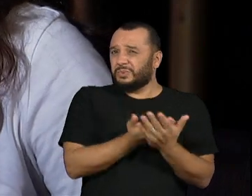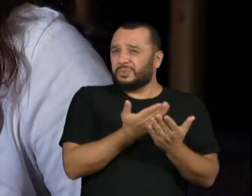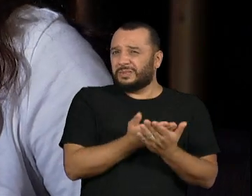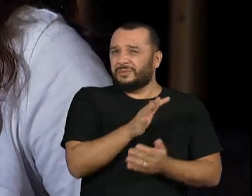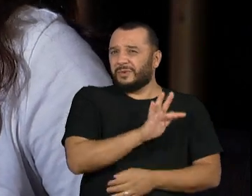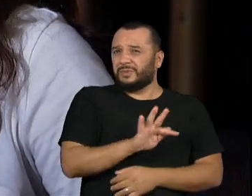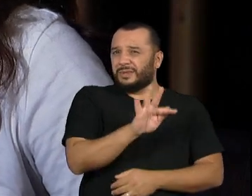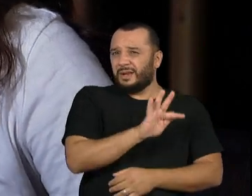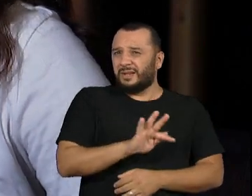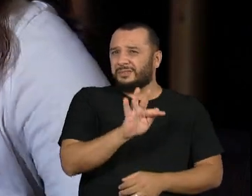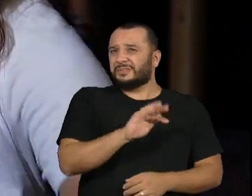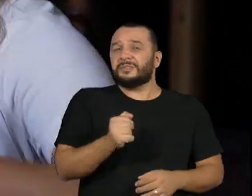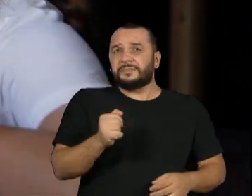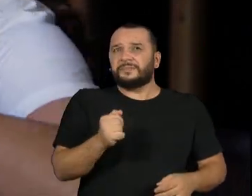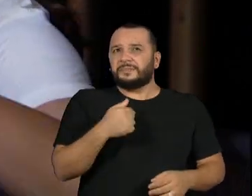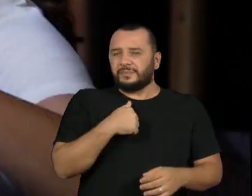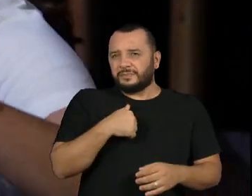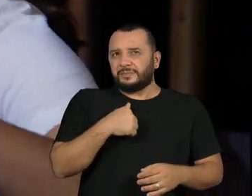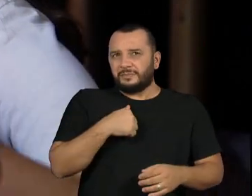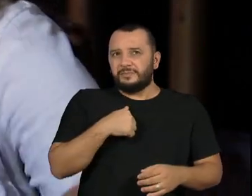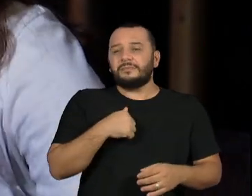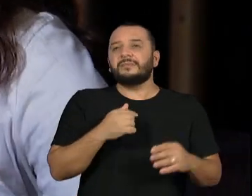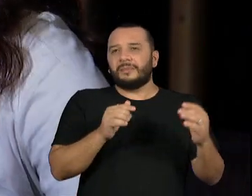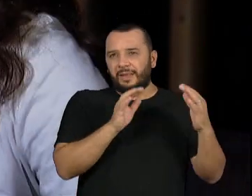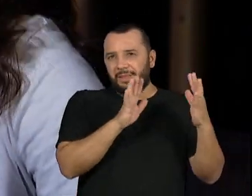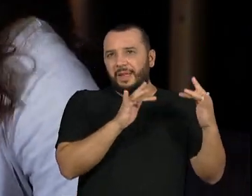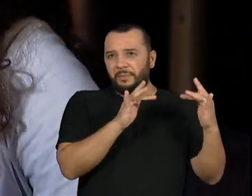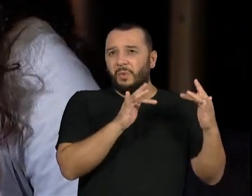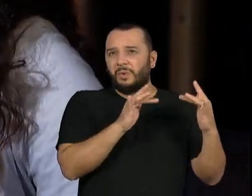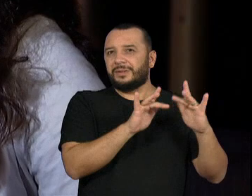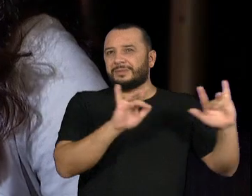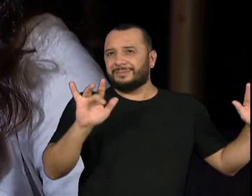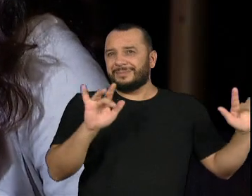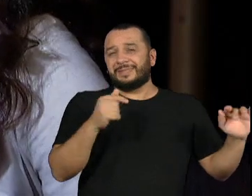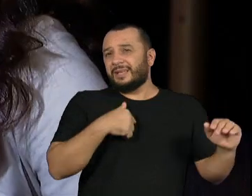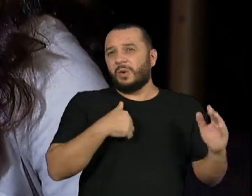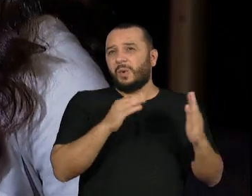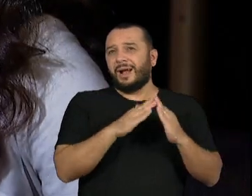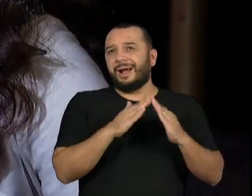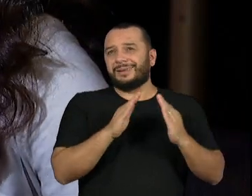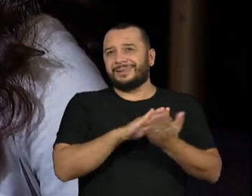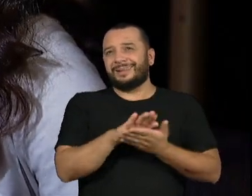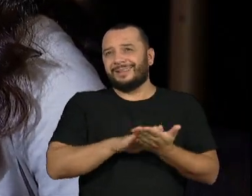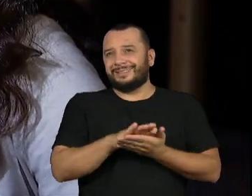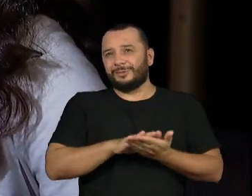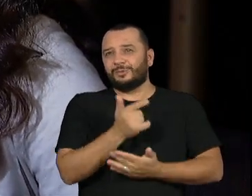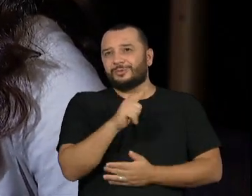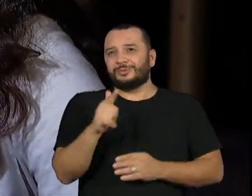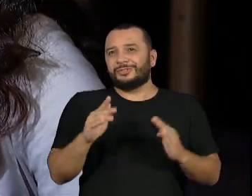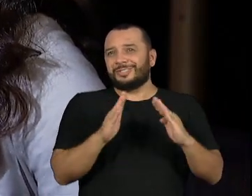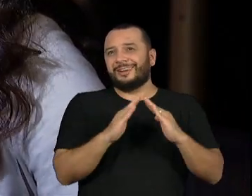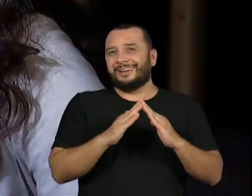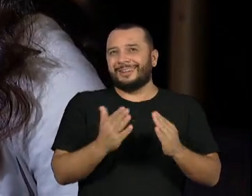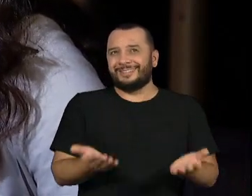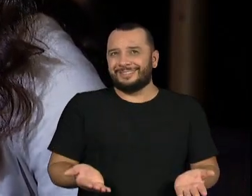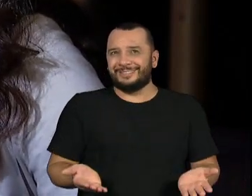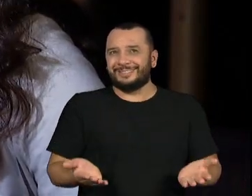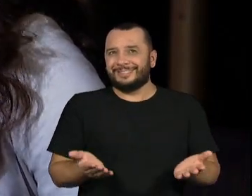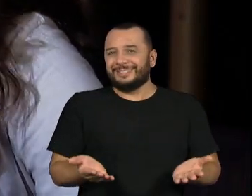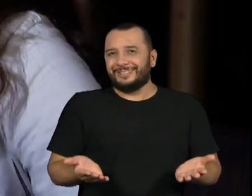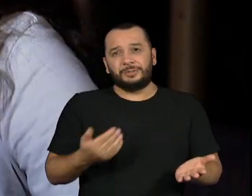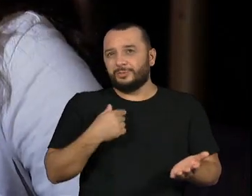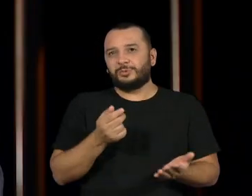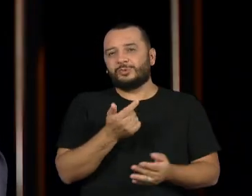faculdade. Eu tinha acabado de terminar um relacionamento onde eu fiquei sem casa. Então, eu era SDF, né, que a gente diz, sem domicílio